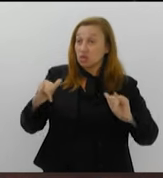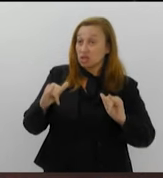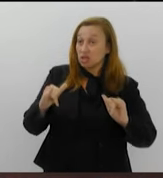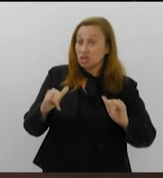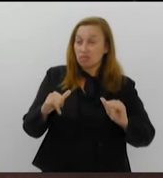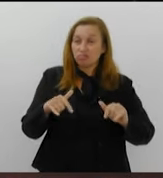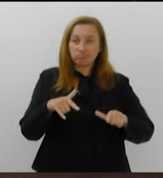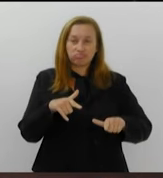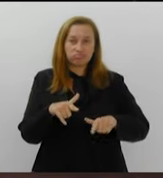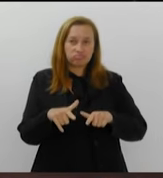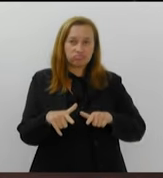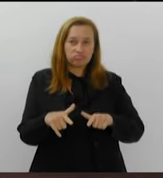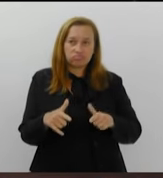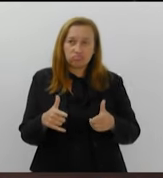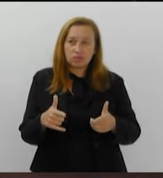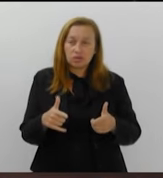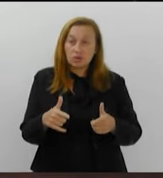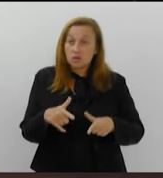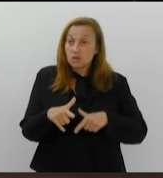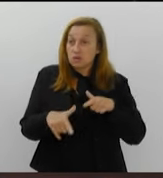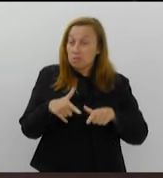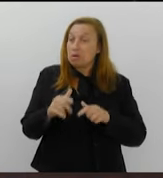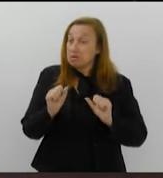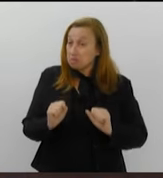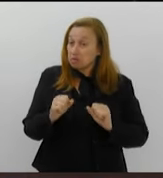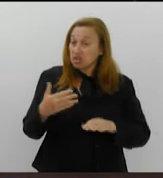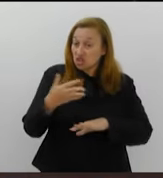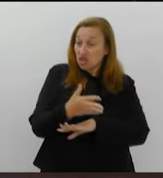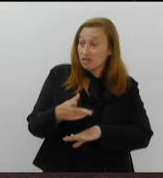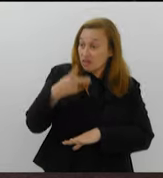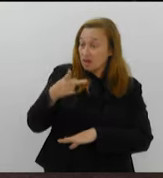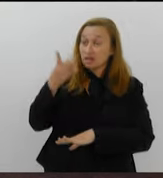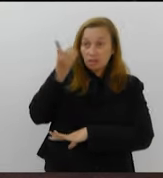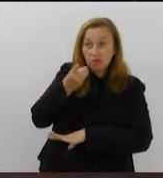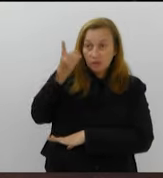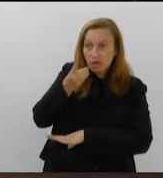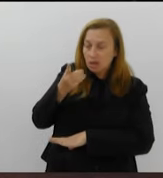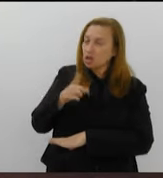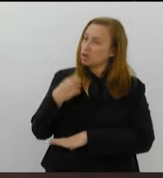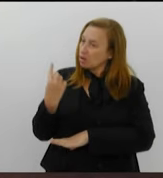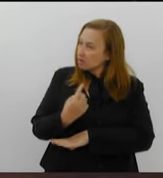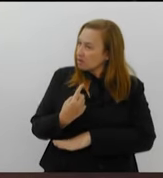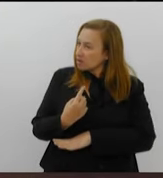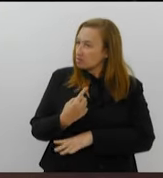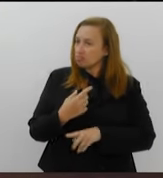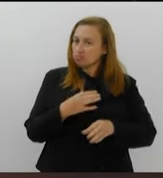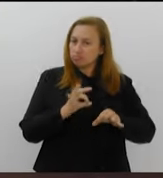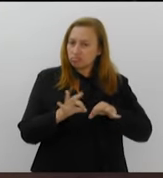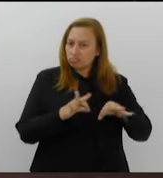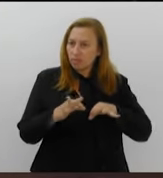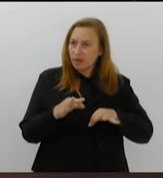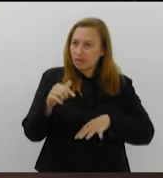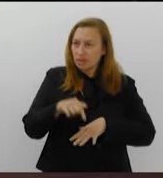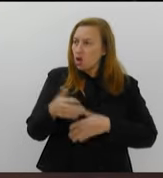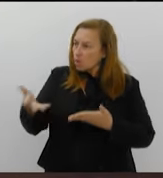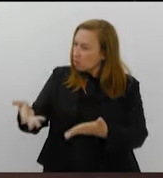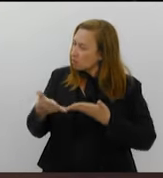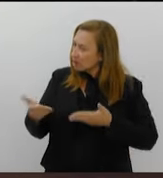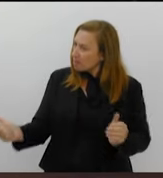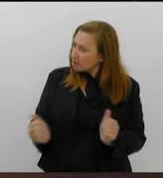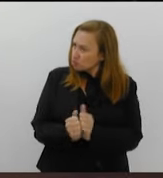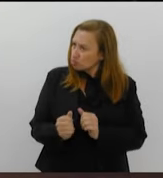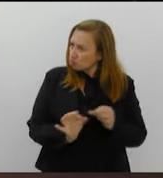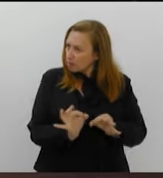operação que poderia chegar e falar assim, deputados, nós vamos fazer uma operação. Convido os deputados para estarem